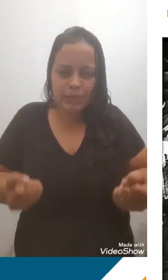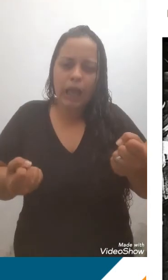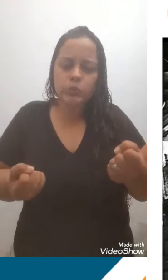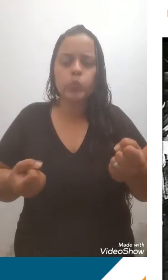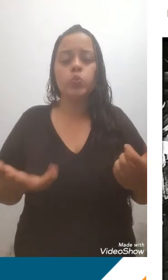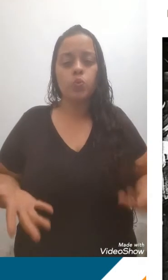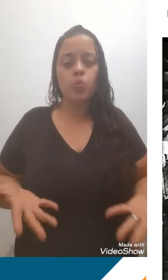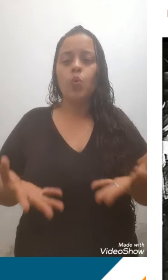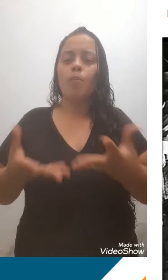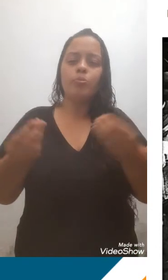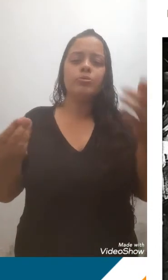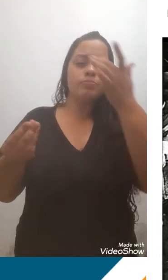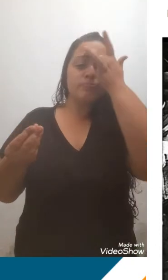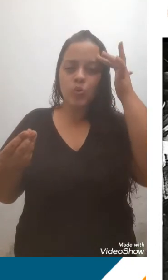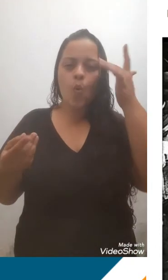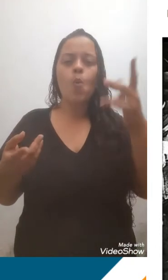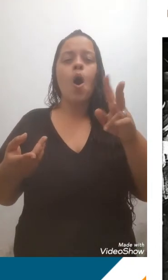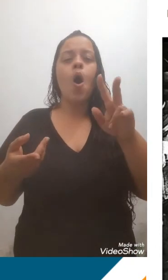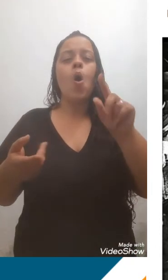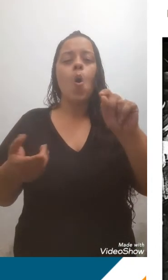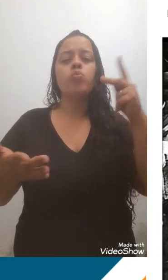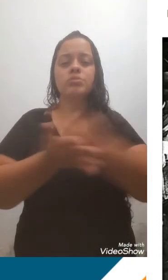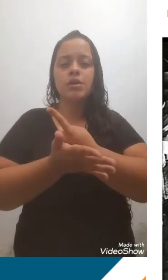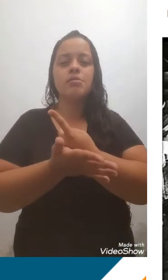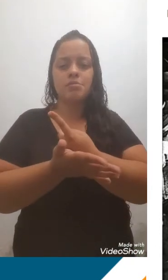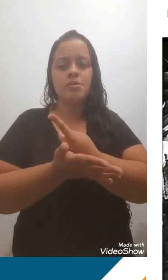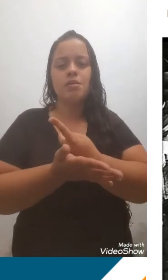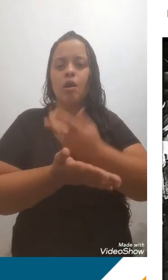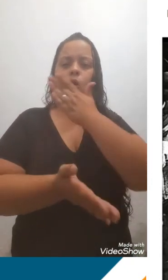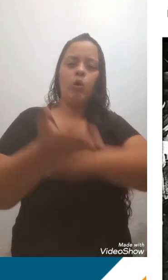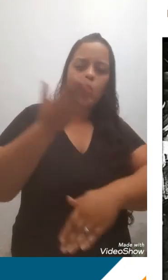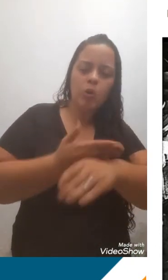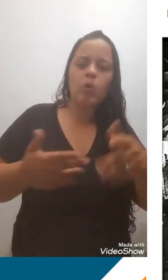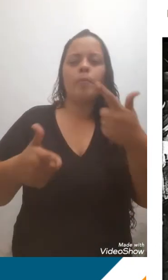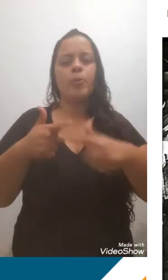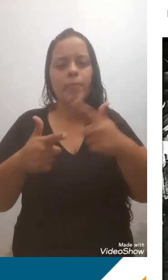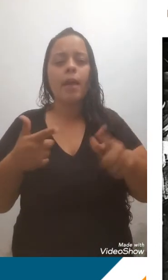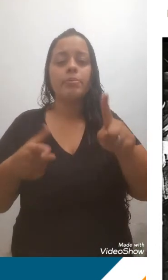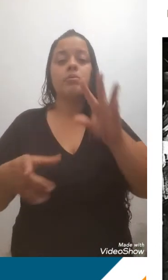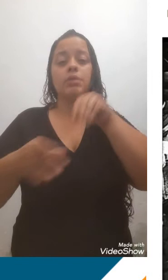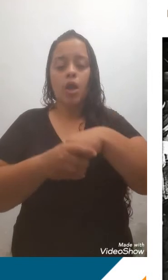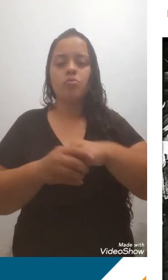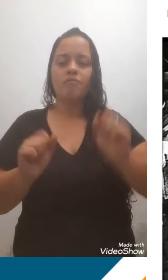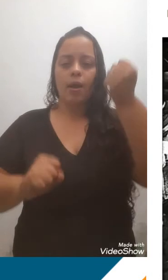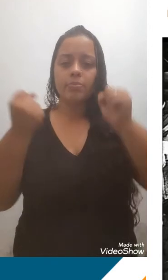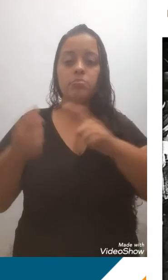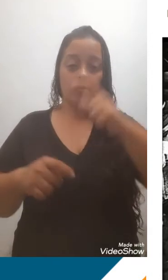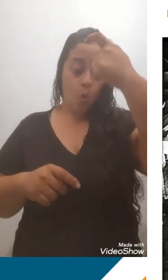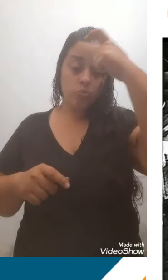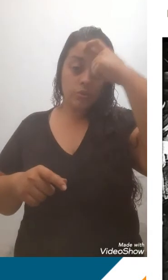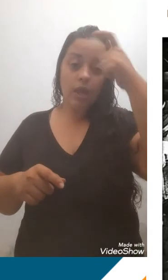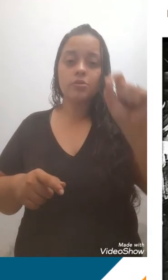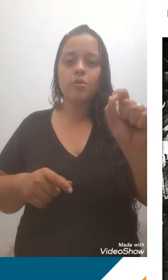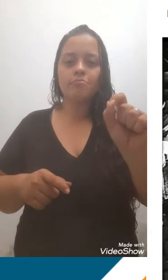maquinário pesado, muitos trabalhadores se acidentavam. Então essas experiências compartilhadas dentro das fábricas vai criando uma consciência